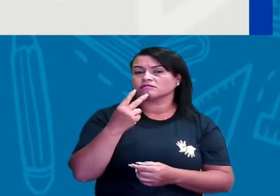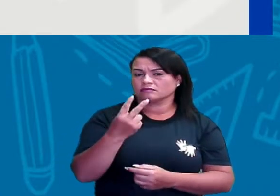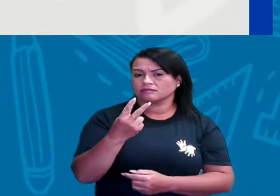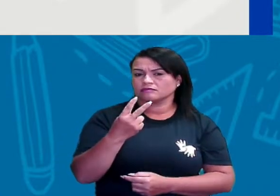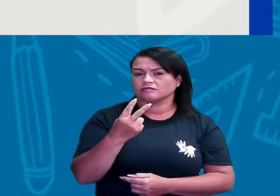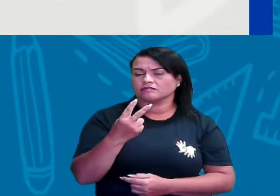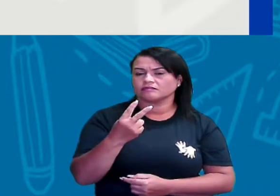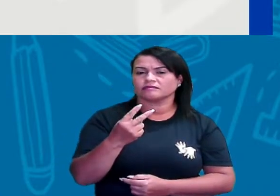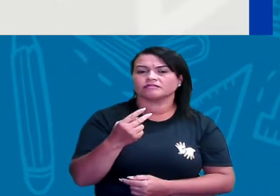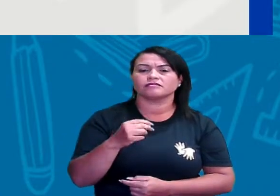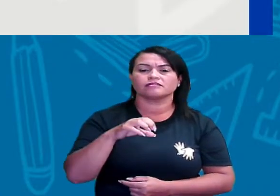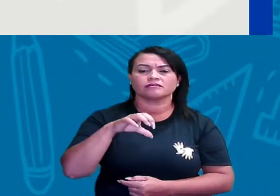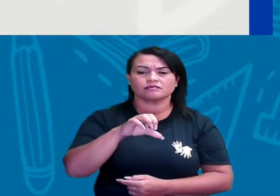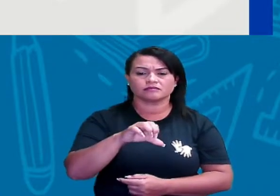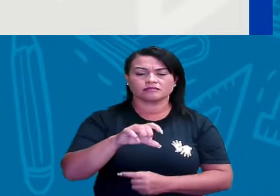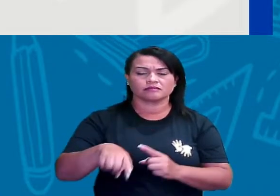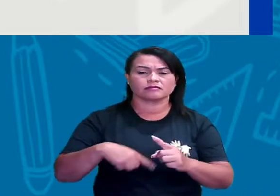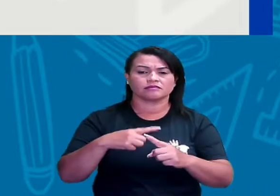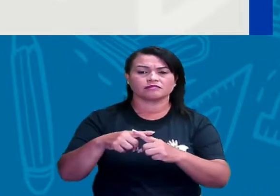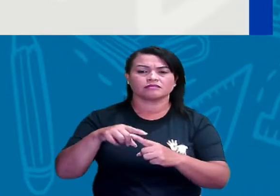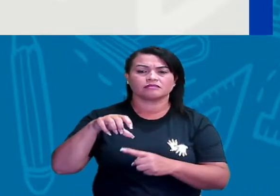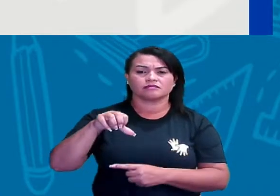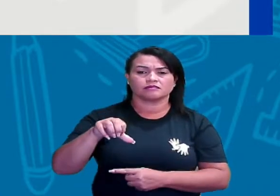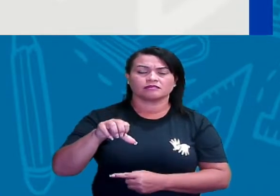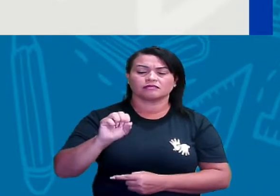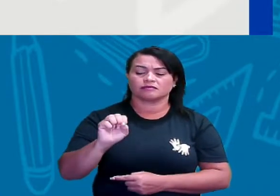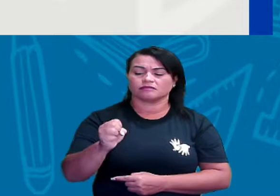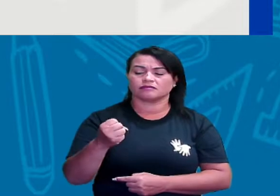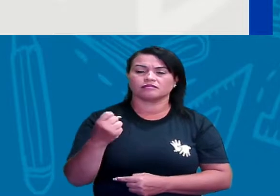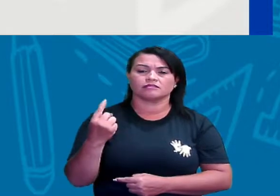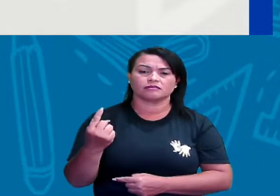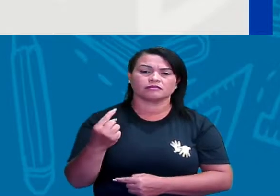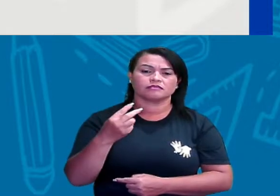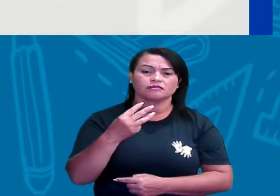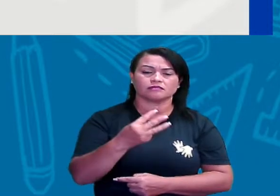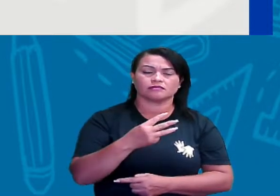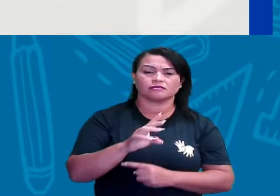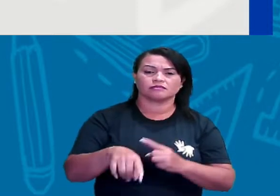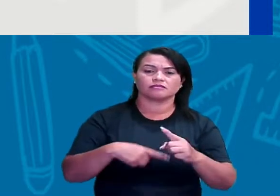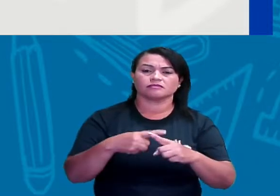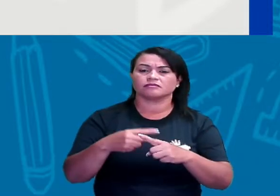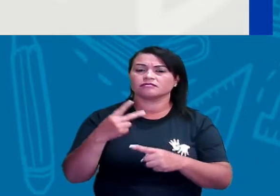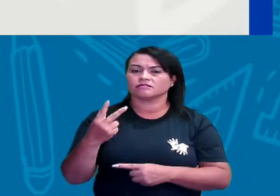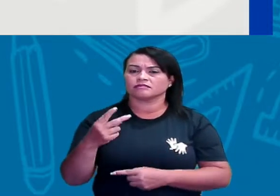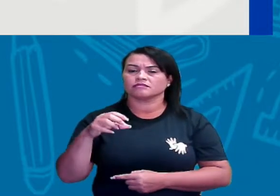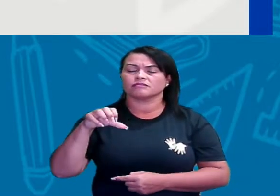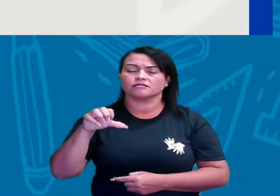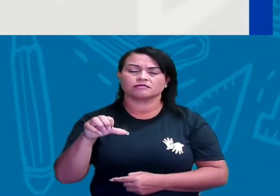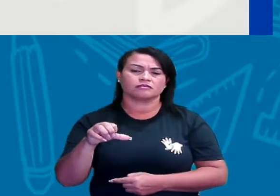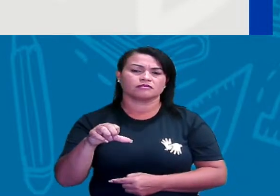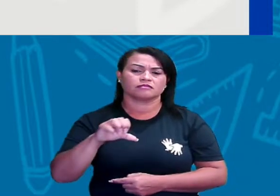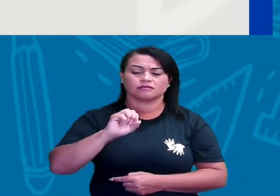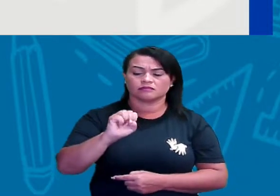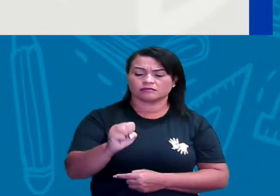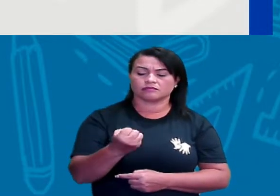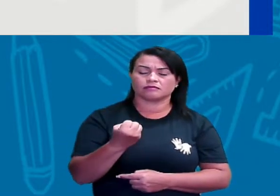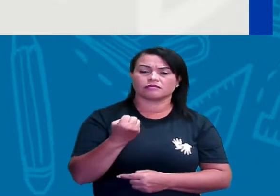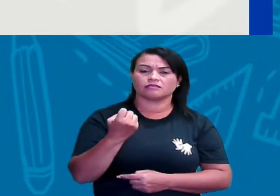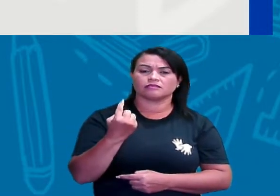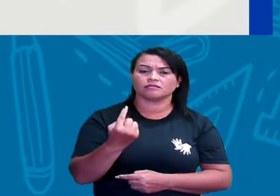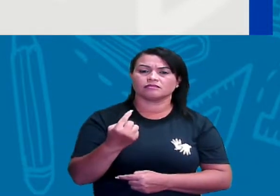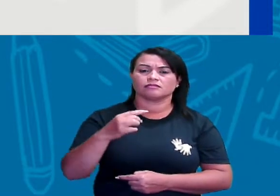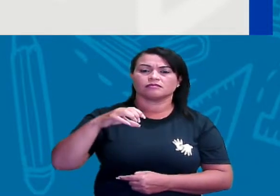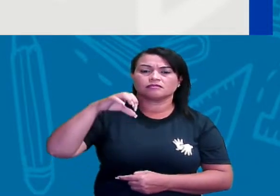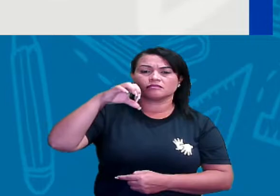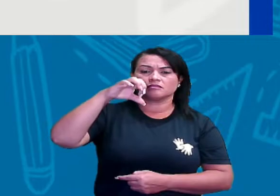vezes. 9 vezes 9, 81. 3 vezes 2, 9. 81 sobre 9,